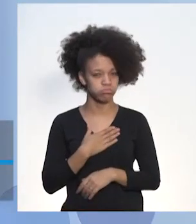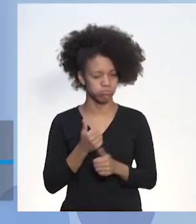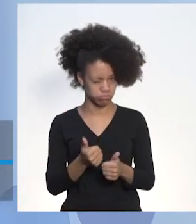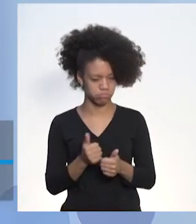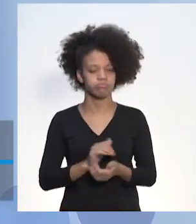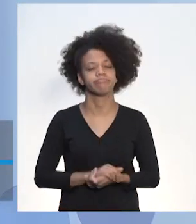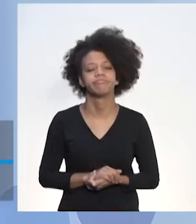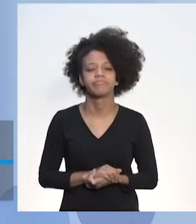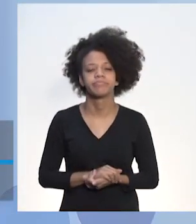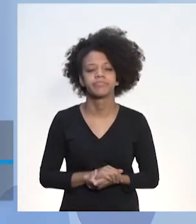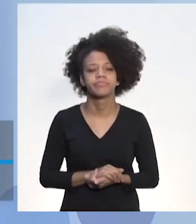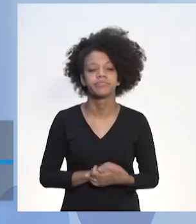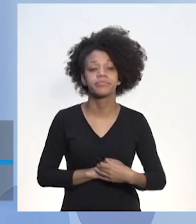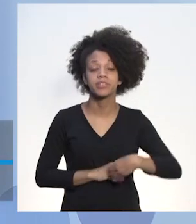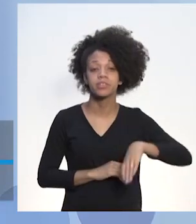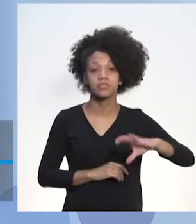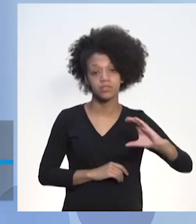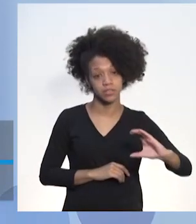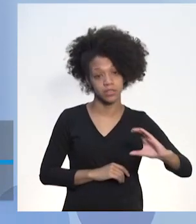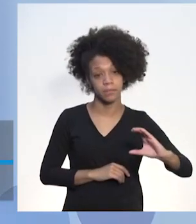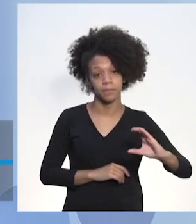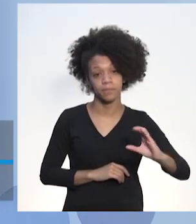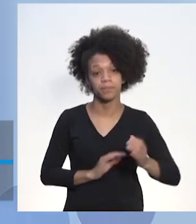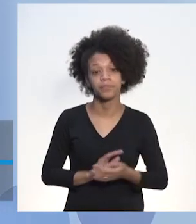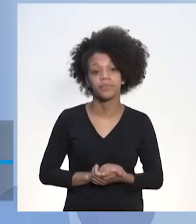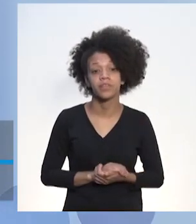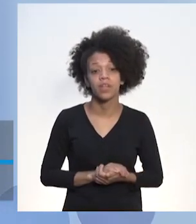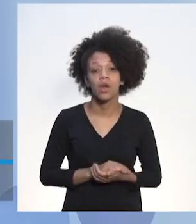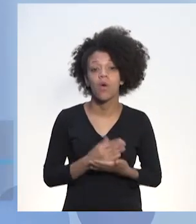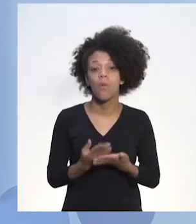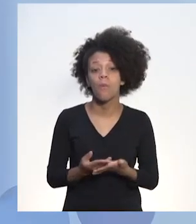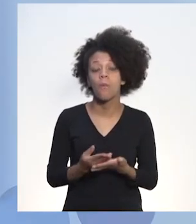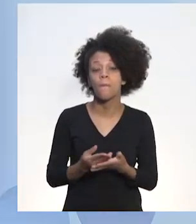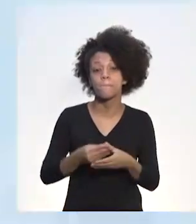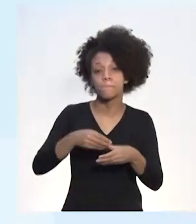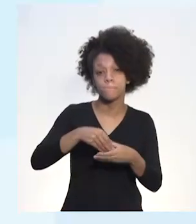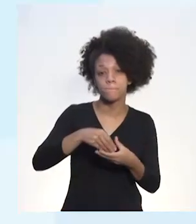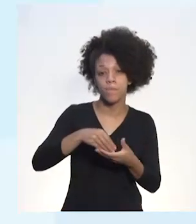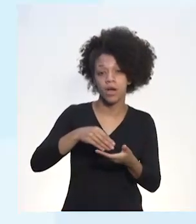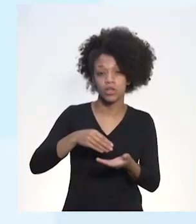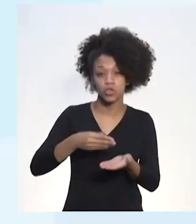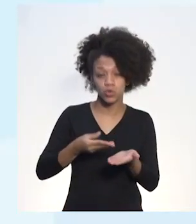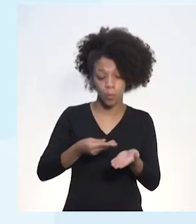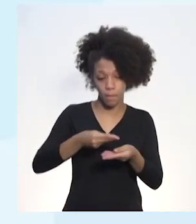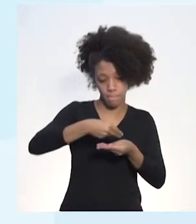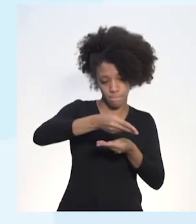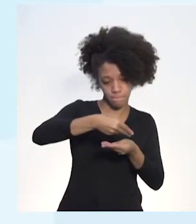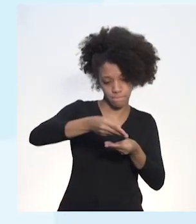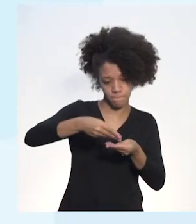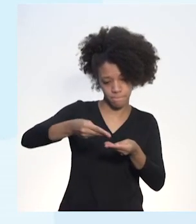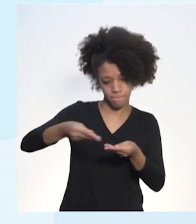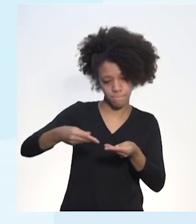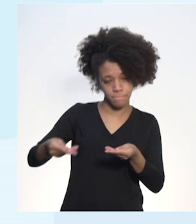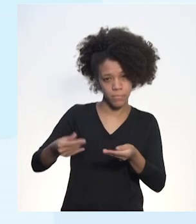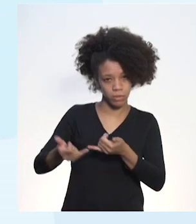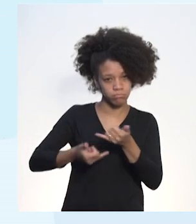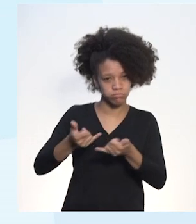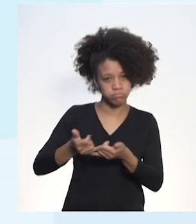assim, certo? E o C, retirar uma carta de um baralho comum e ele tem que